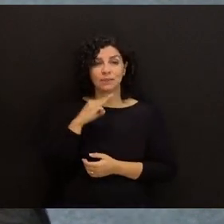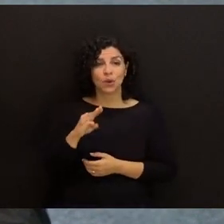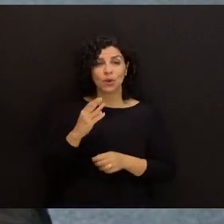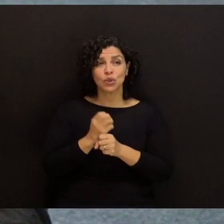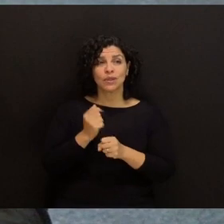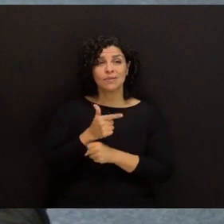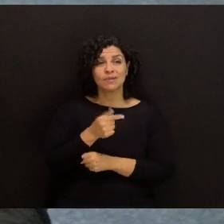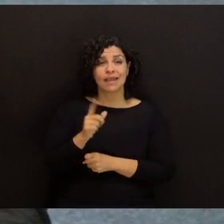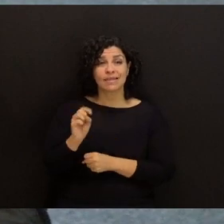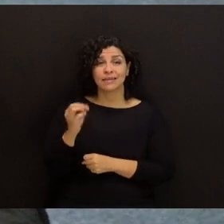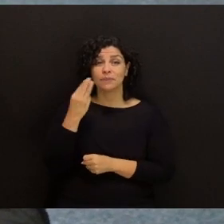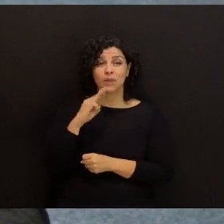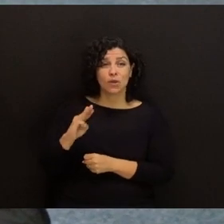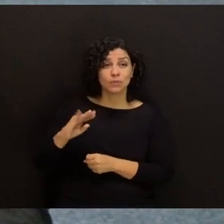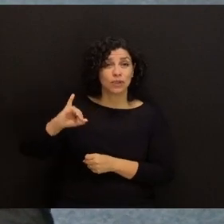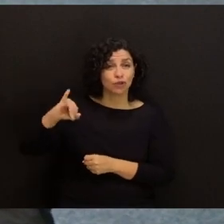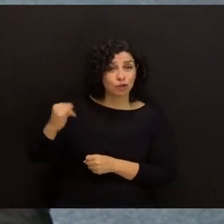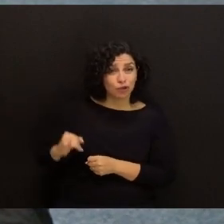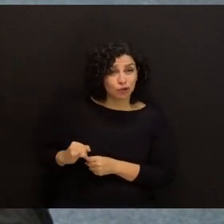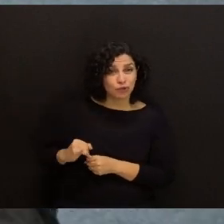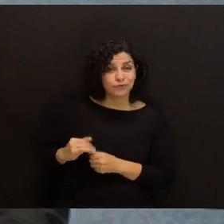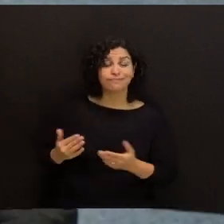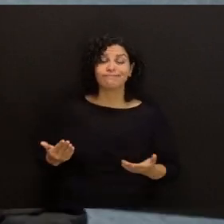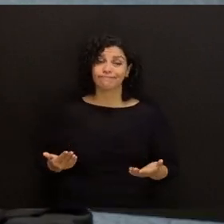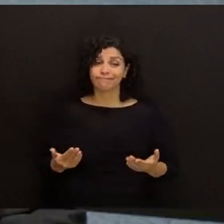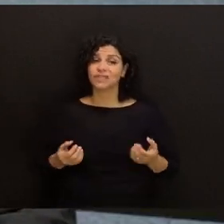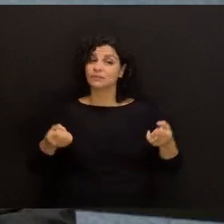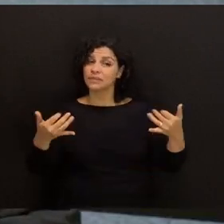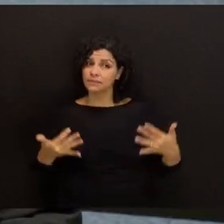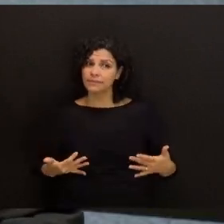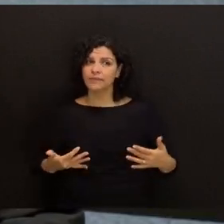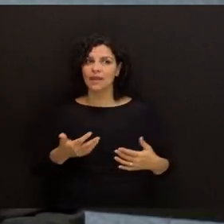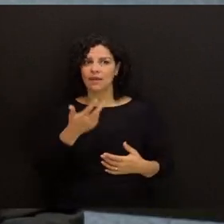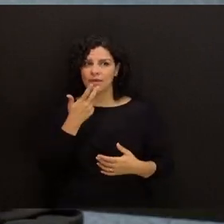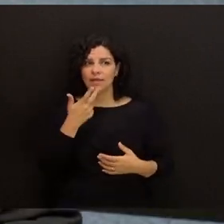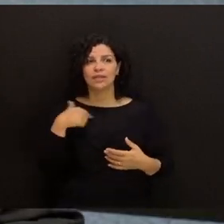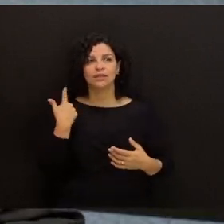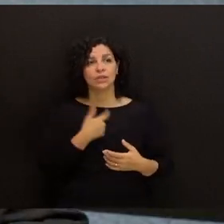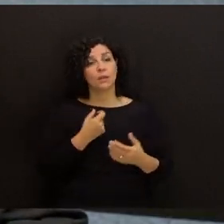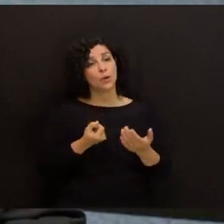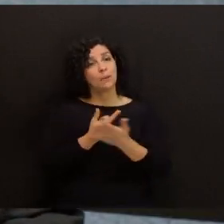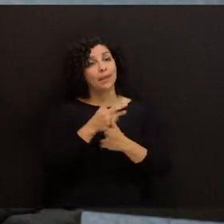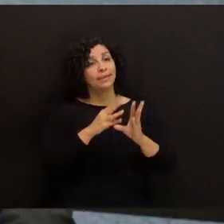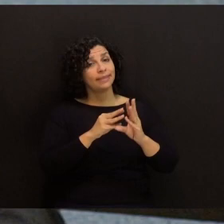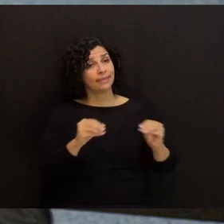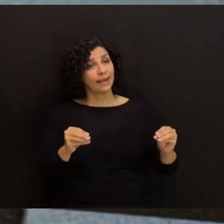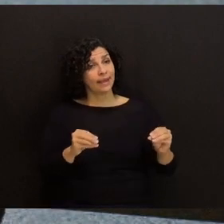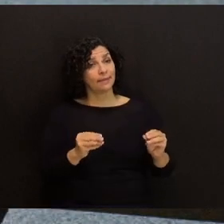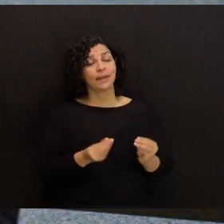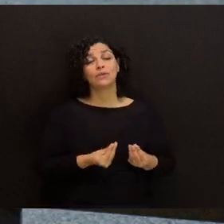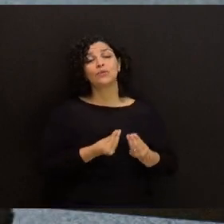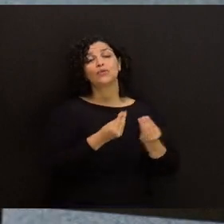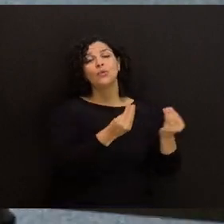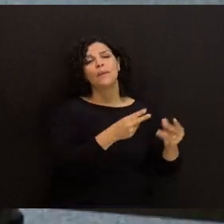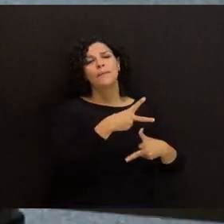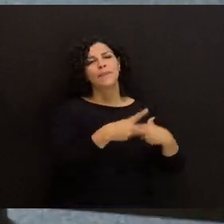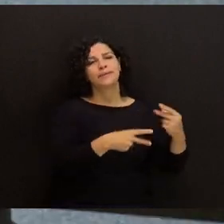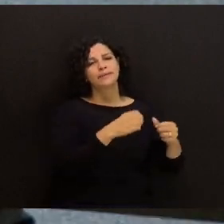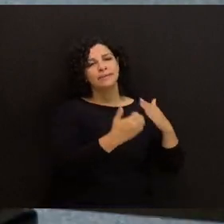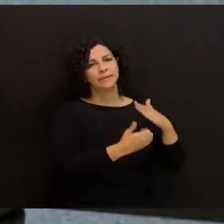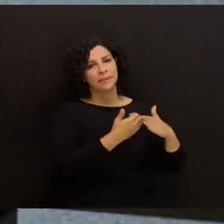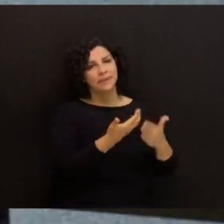milhões Exatamente porque a frente os 50 minutos para comprar terreno e